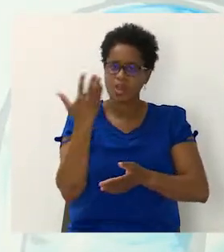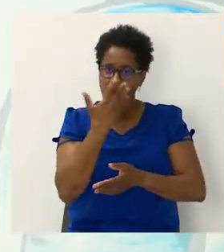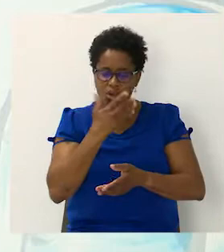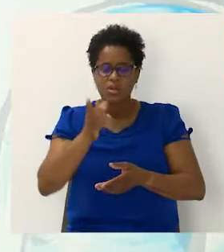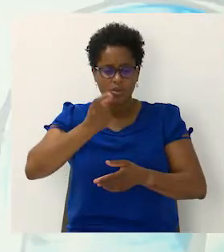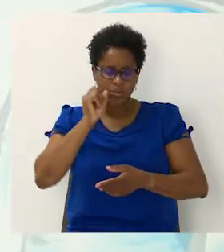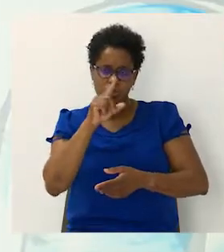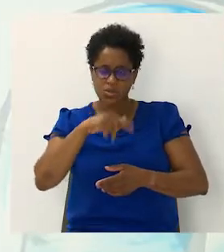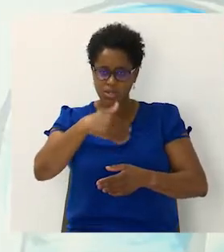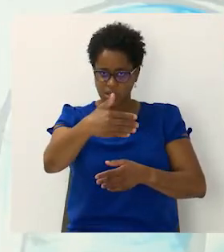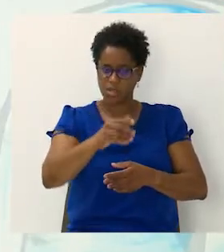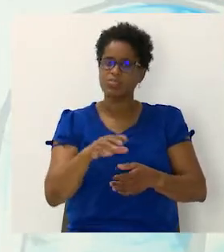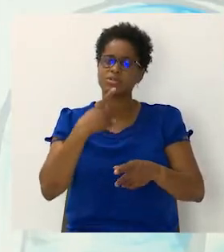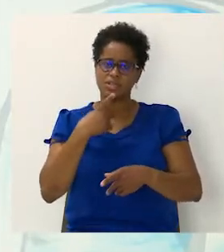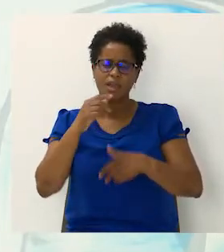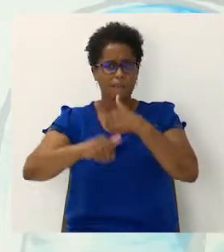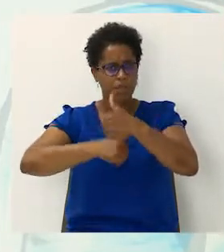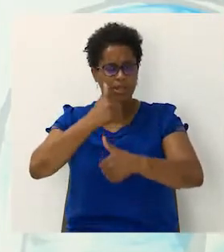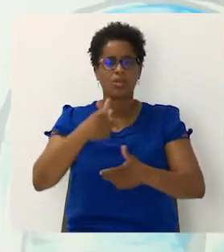poderemos compreender melhor o